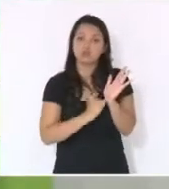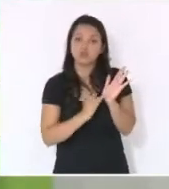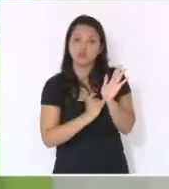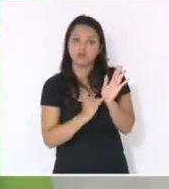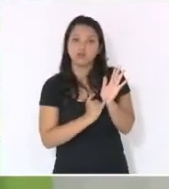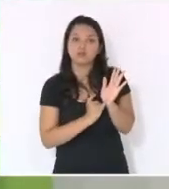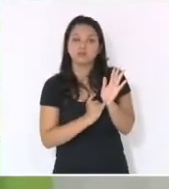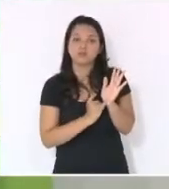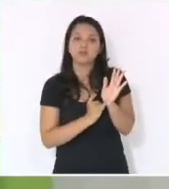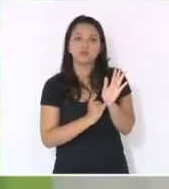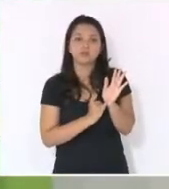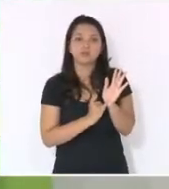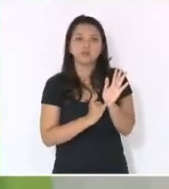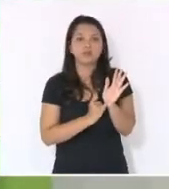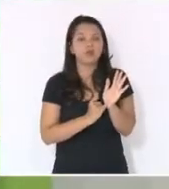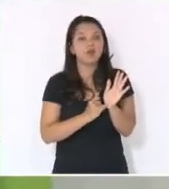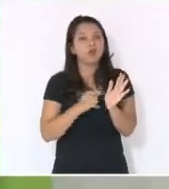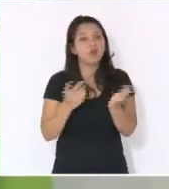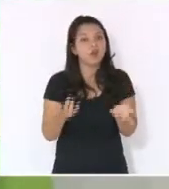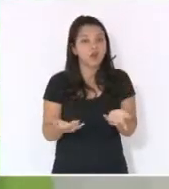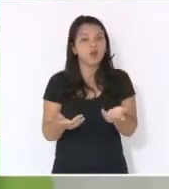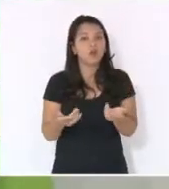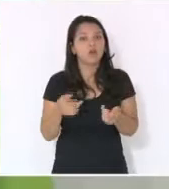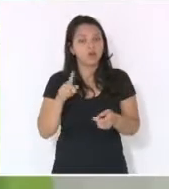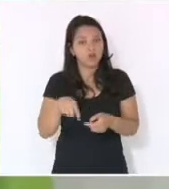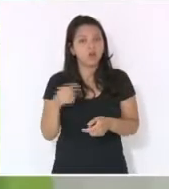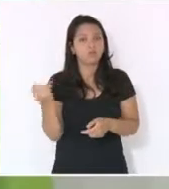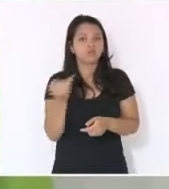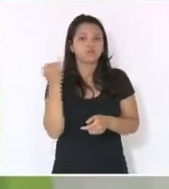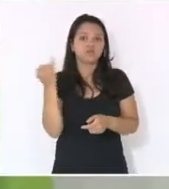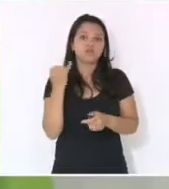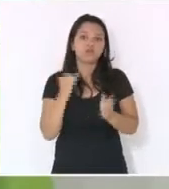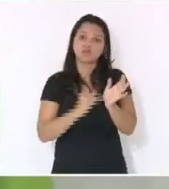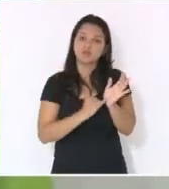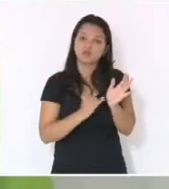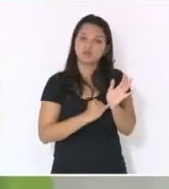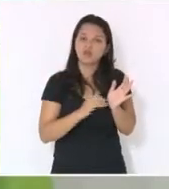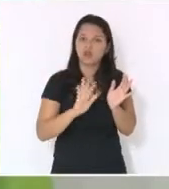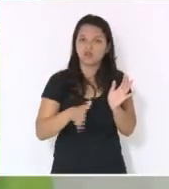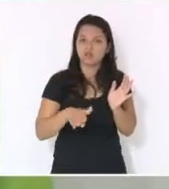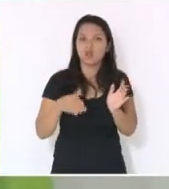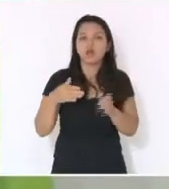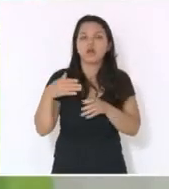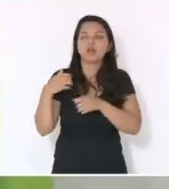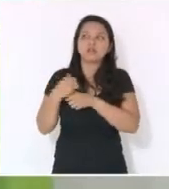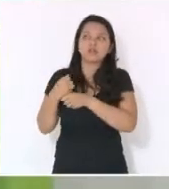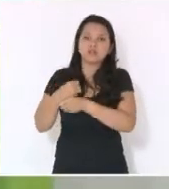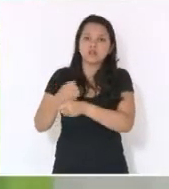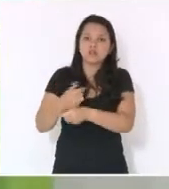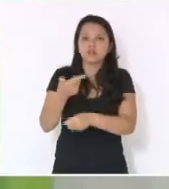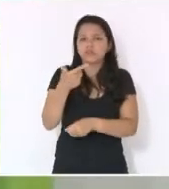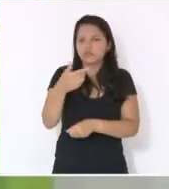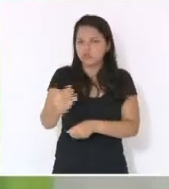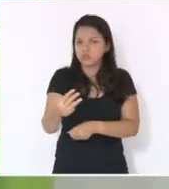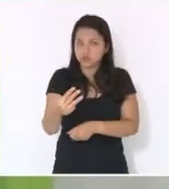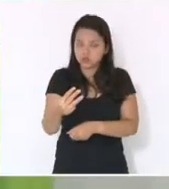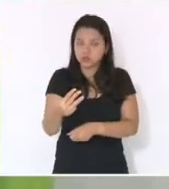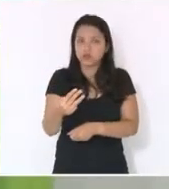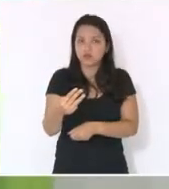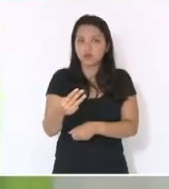paridade tributária que já acontecia há 23 anos, e nós